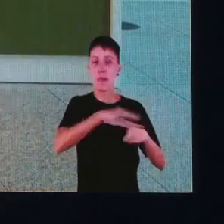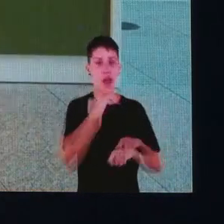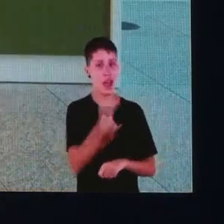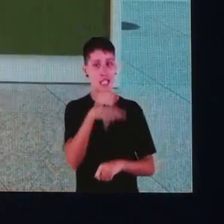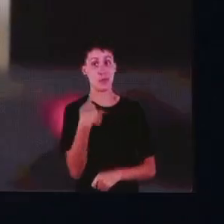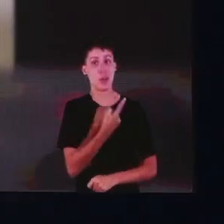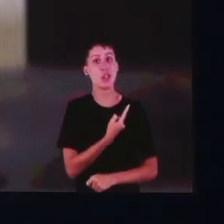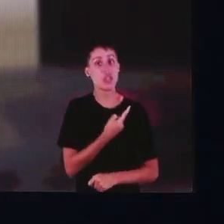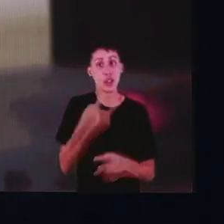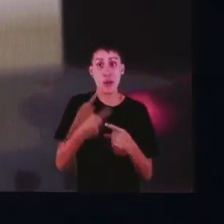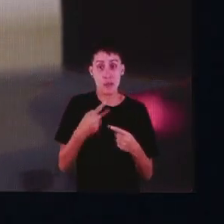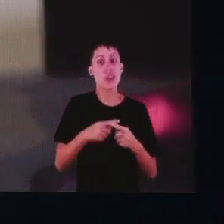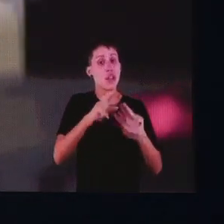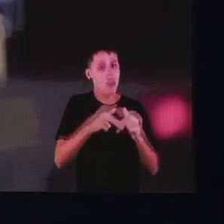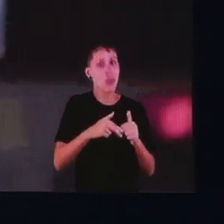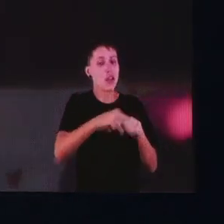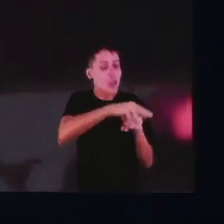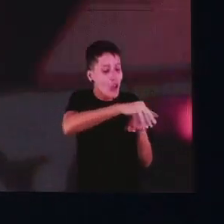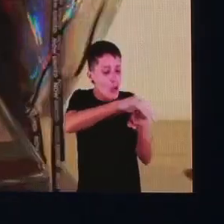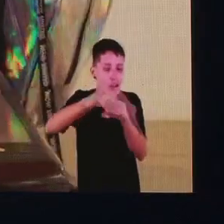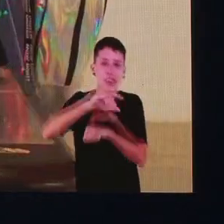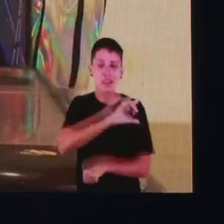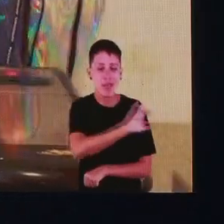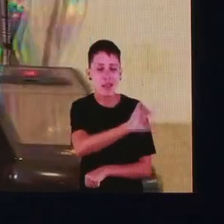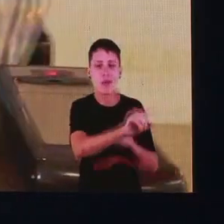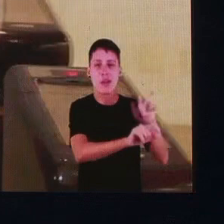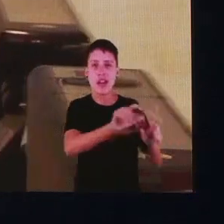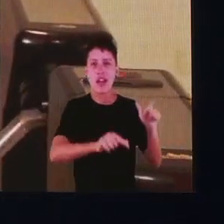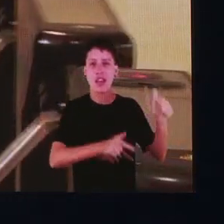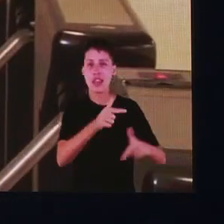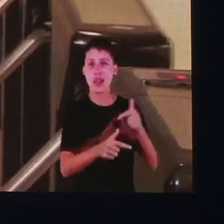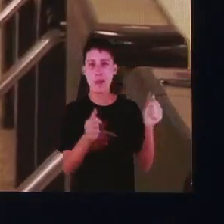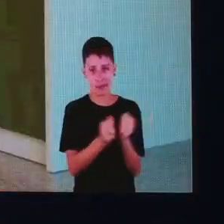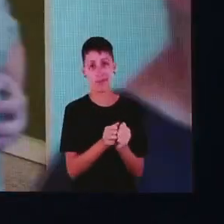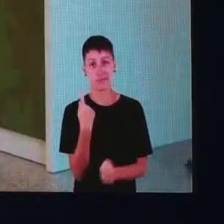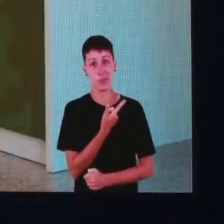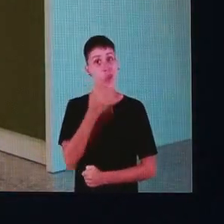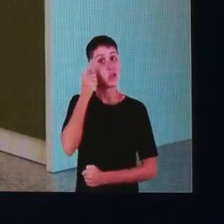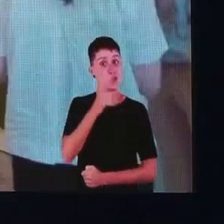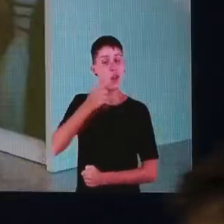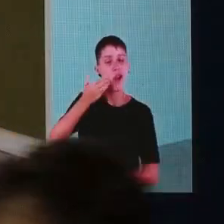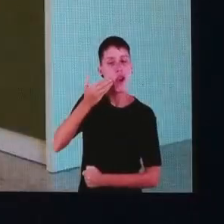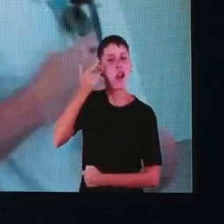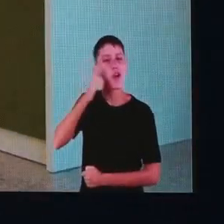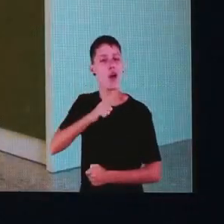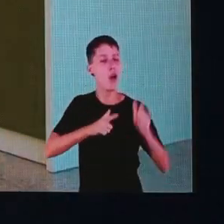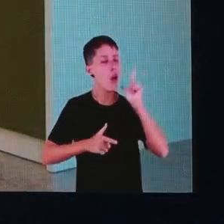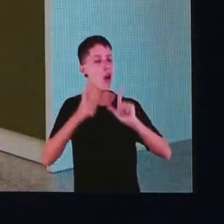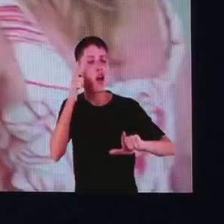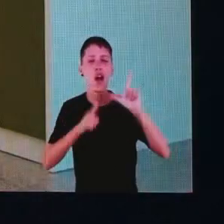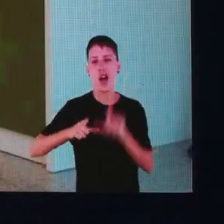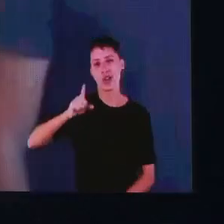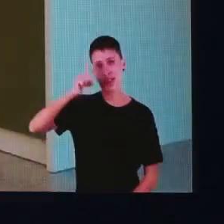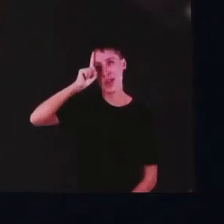pessoas. Afinal, graças à sabedoria e à excelência de cada uma delas, conseguimos obter tantas